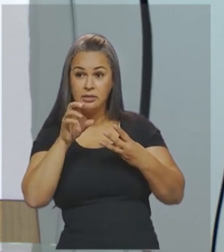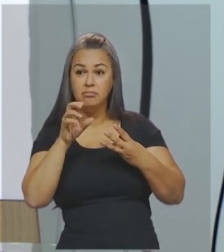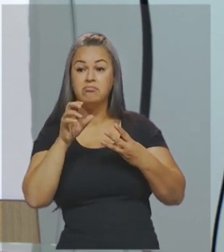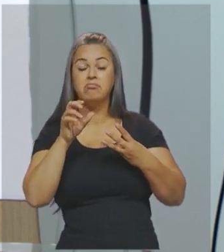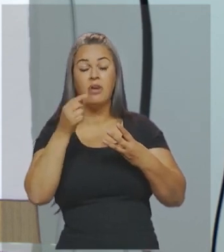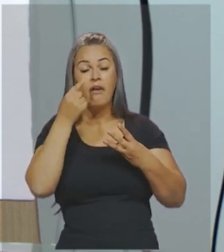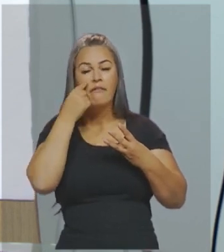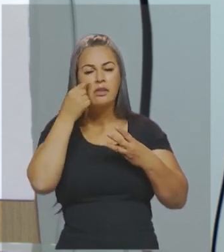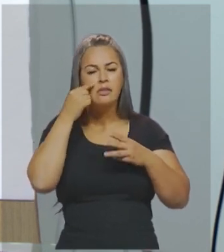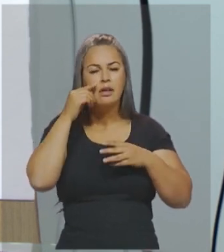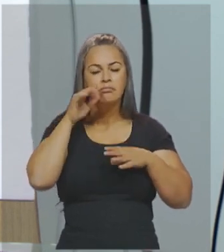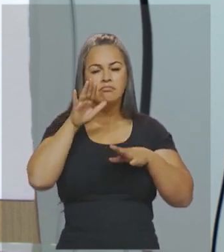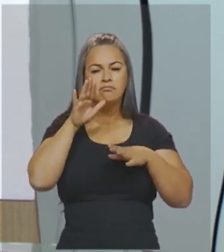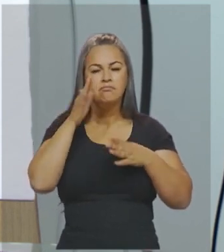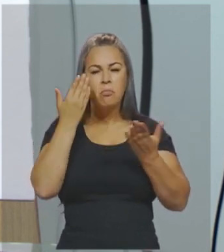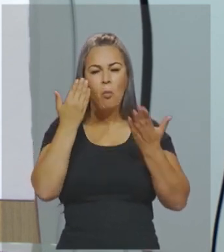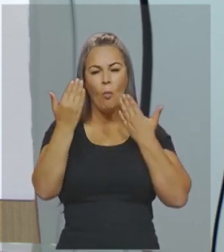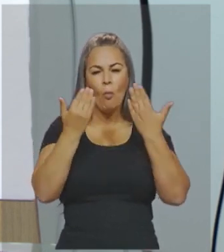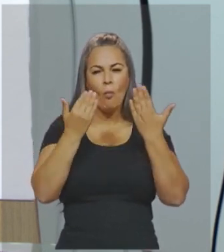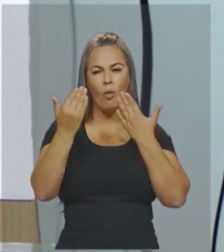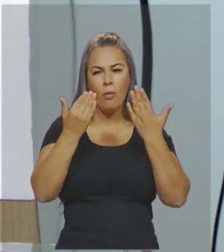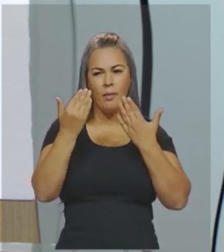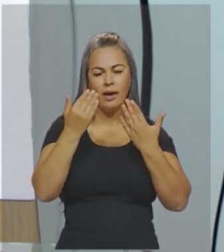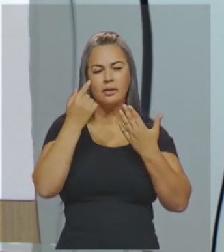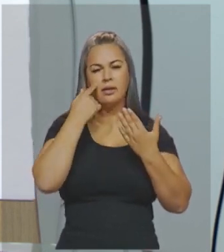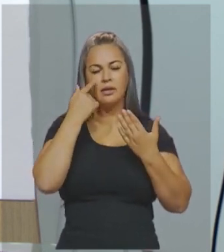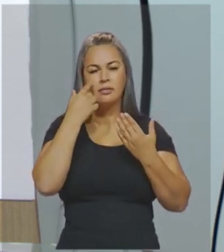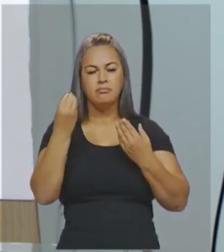3,10 ou 3,1, depois 3,15